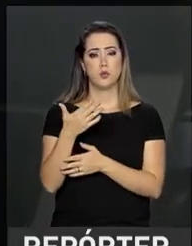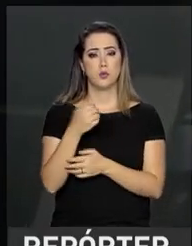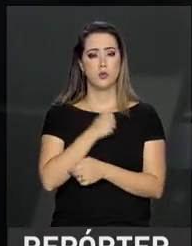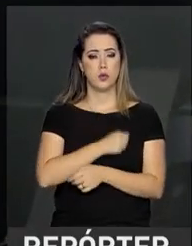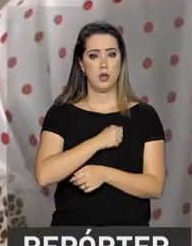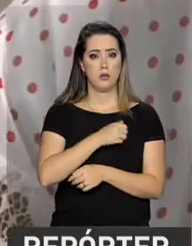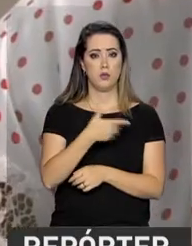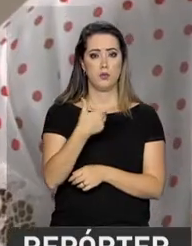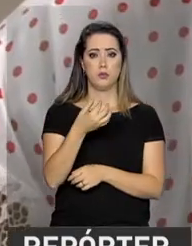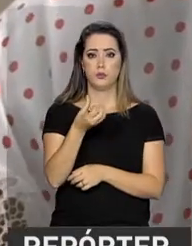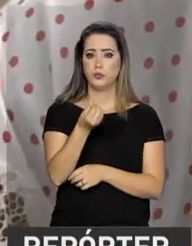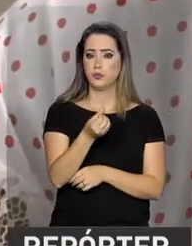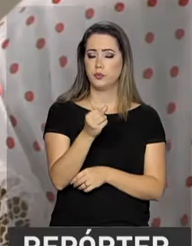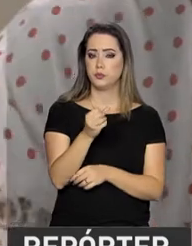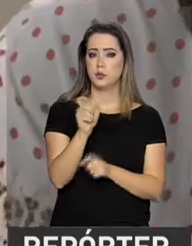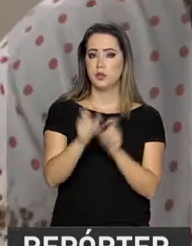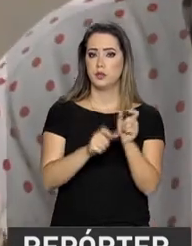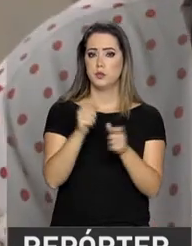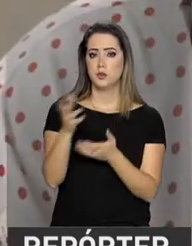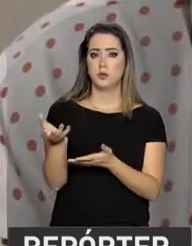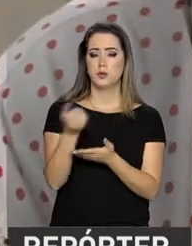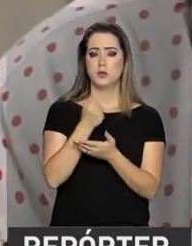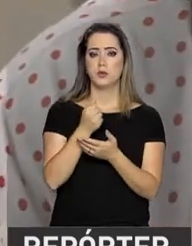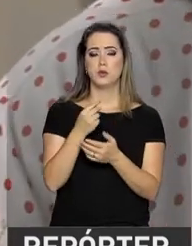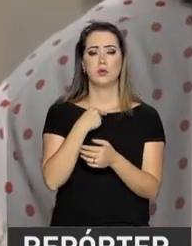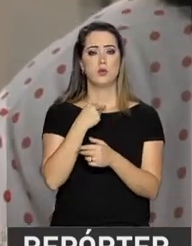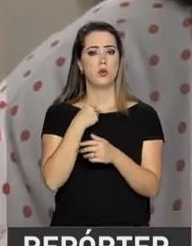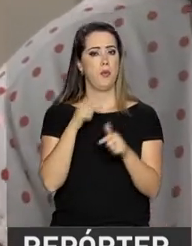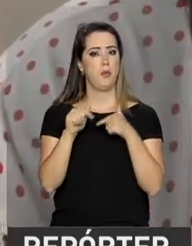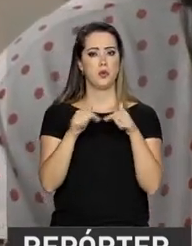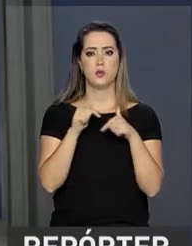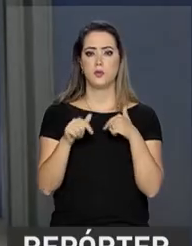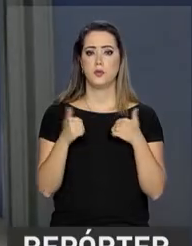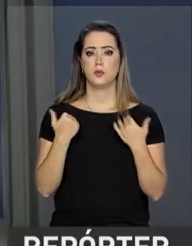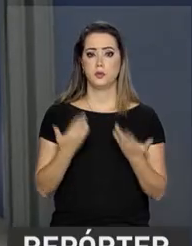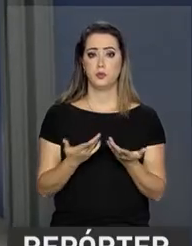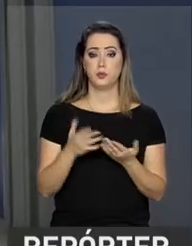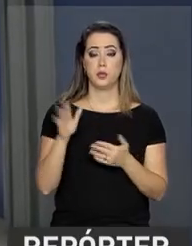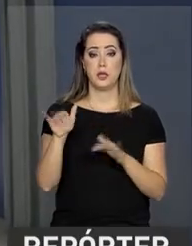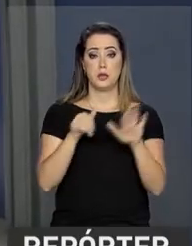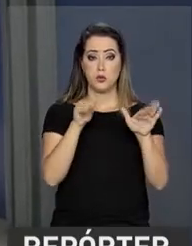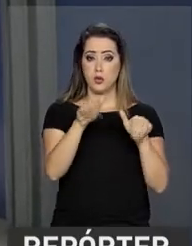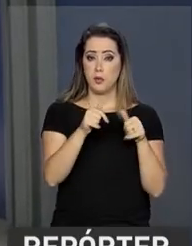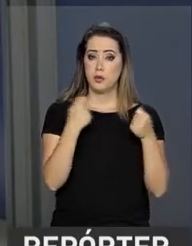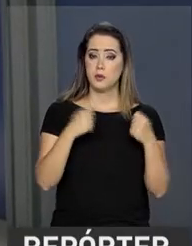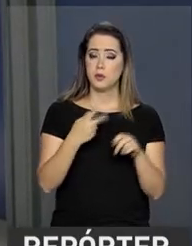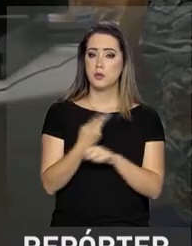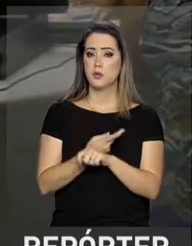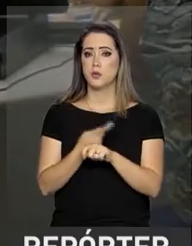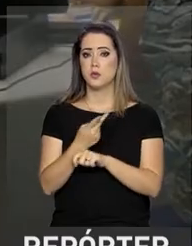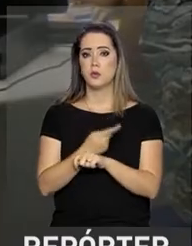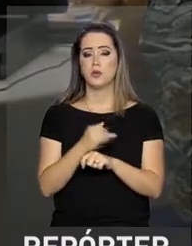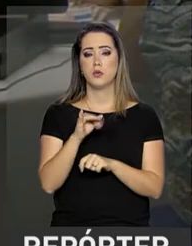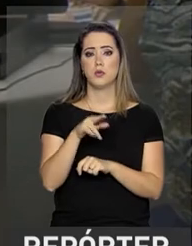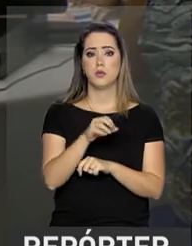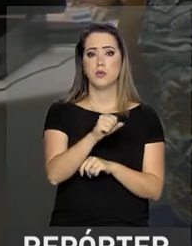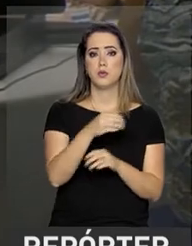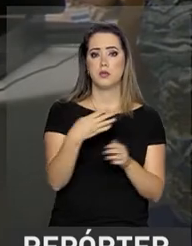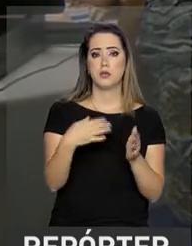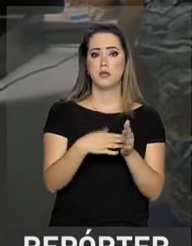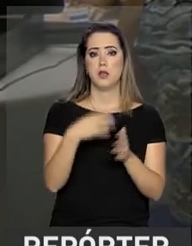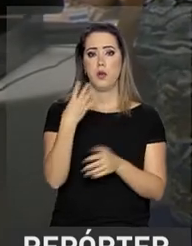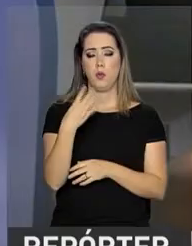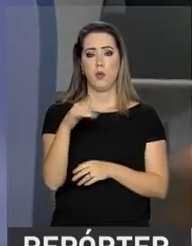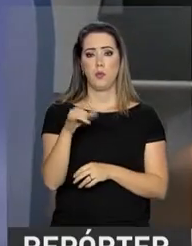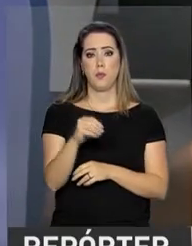2016 nos benefícios de quem está incapacitado de trabalhar os convocados devem procurar o inss até 4 de